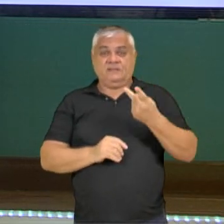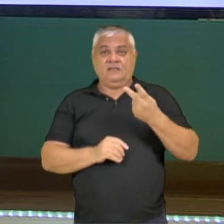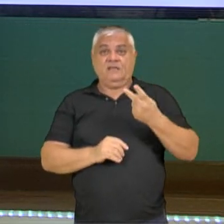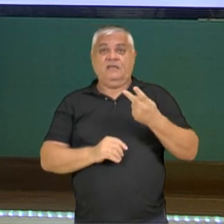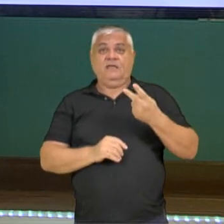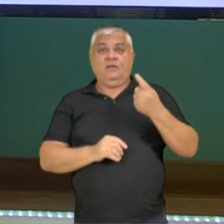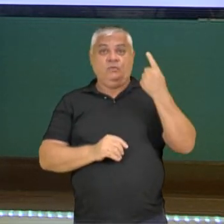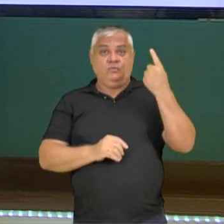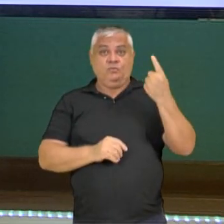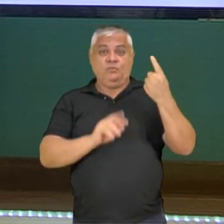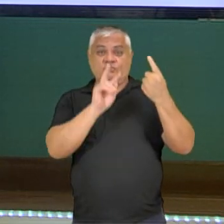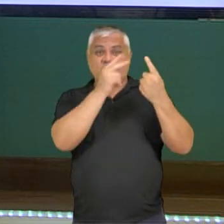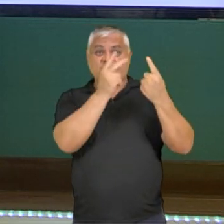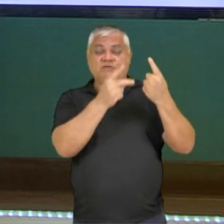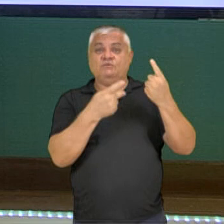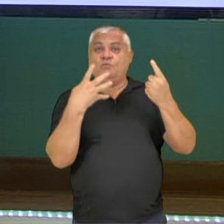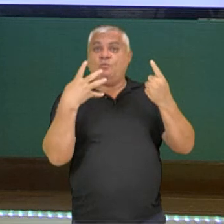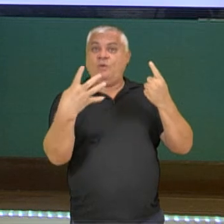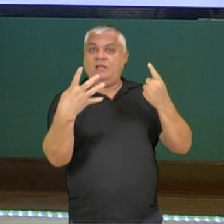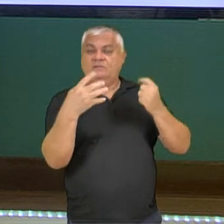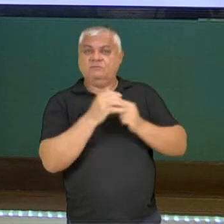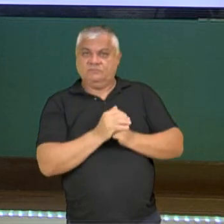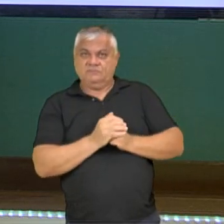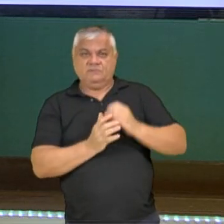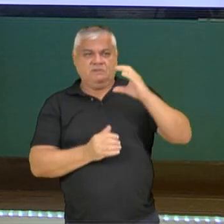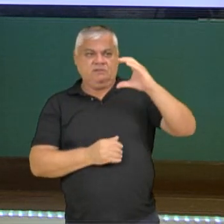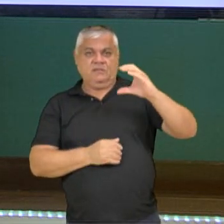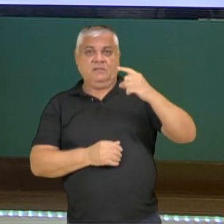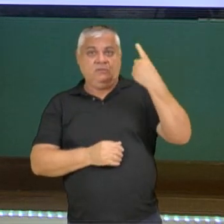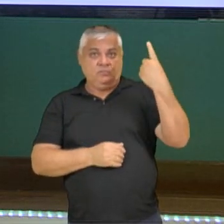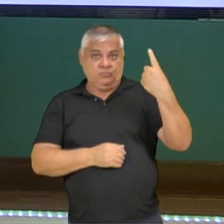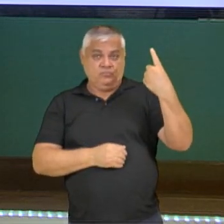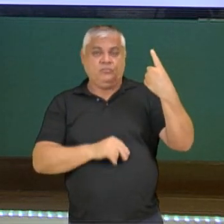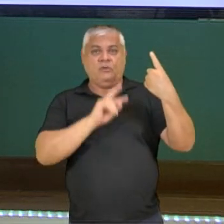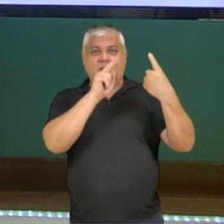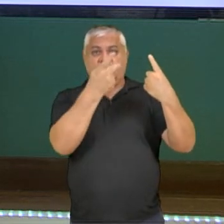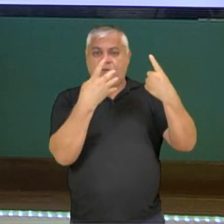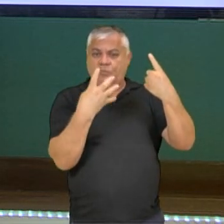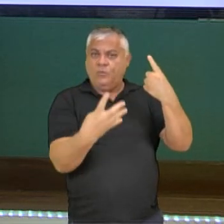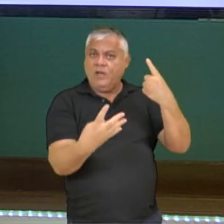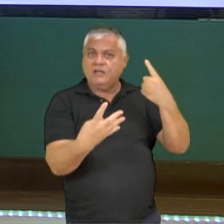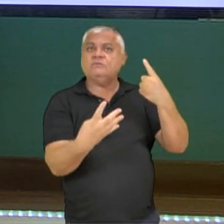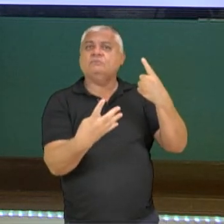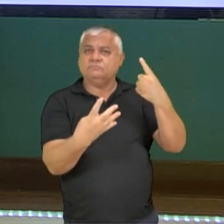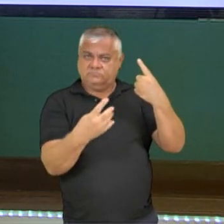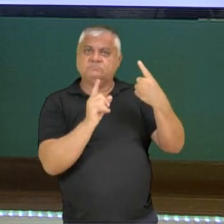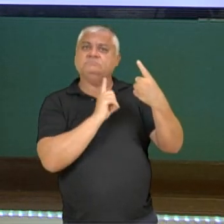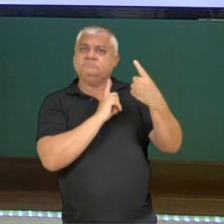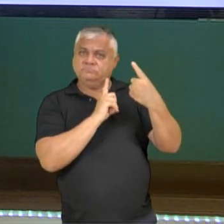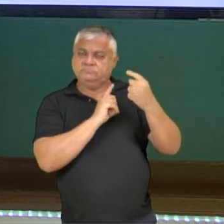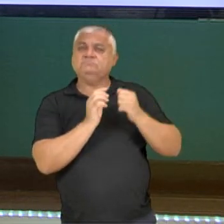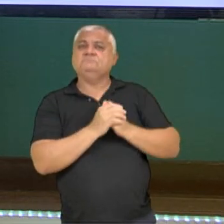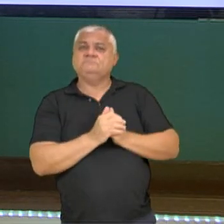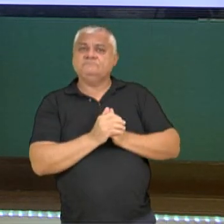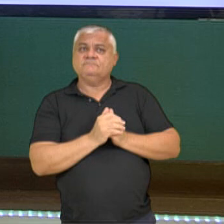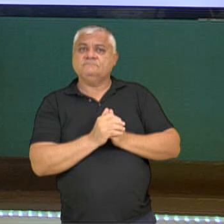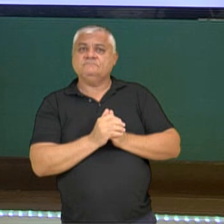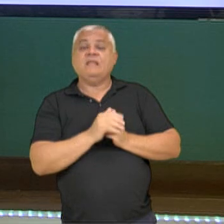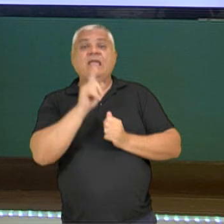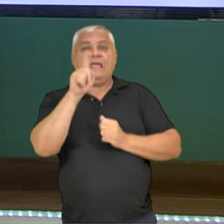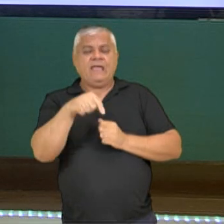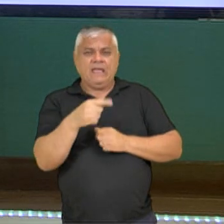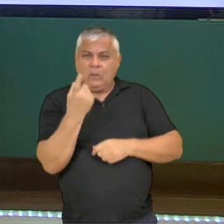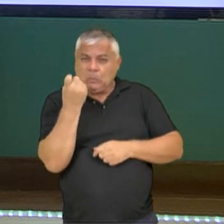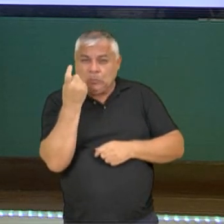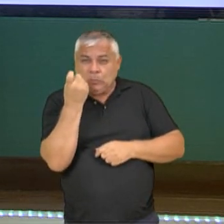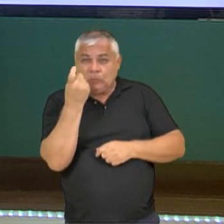de carbono e 4 de hidrogênio. Então, nós temos aqui o número 4 subscrito ao hidrogênio. Essa é a